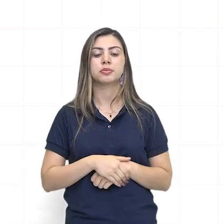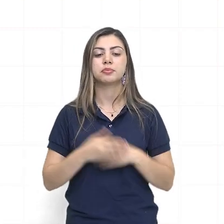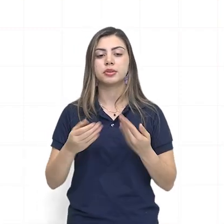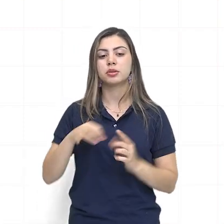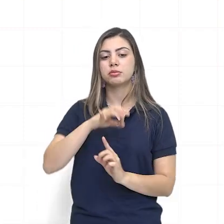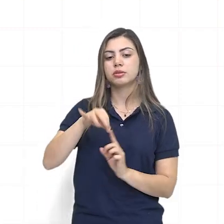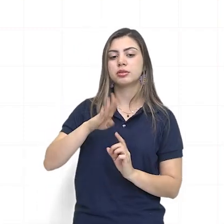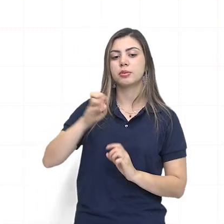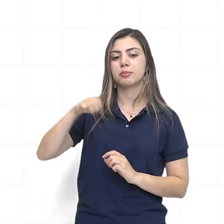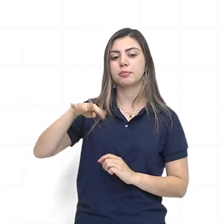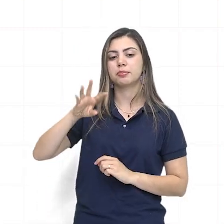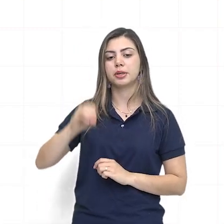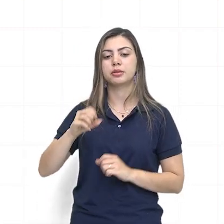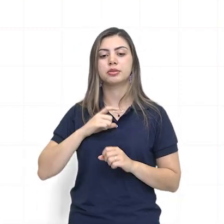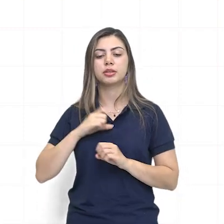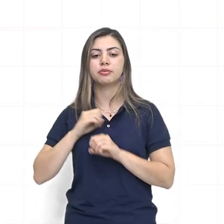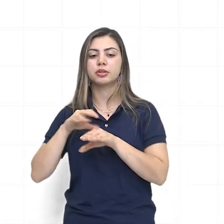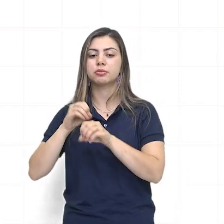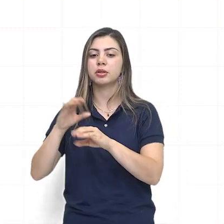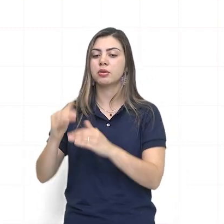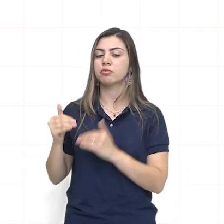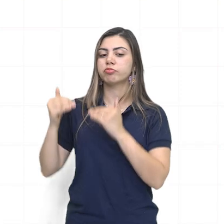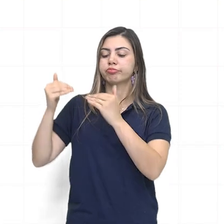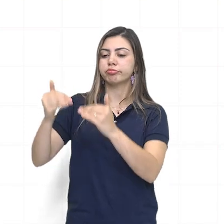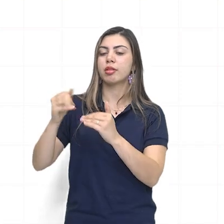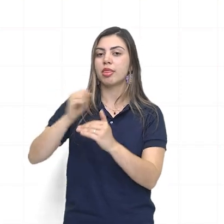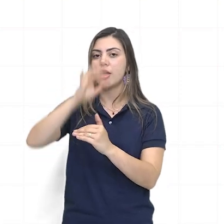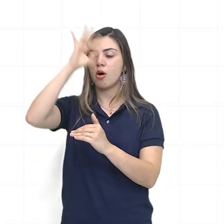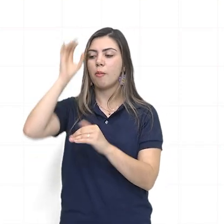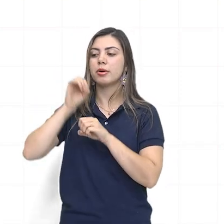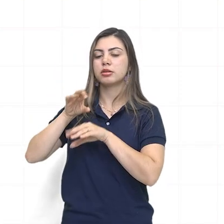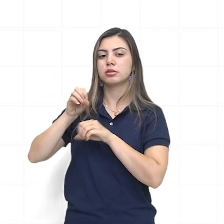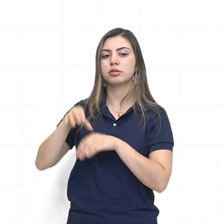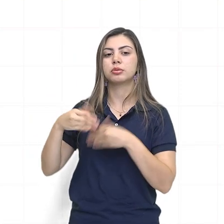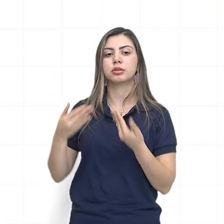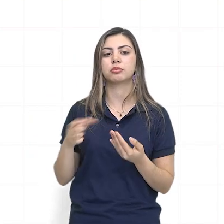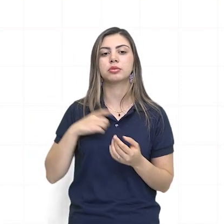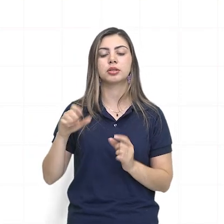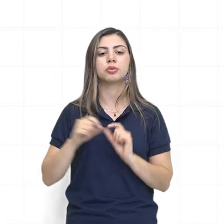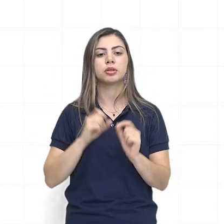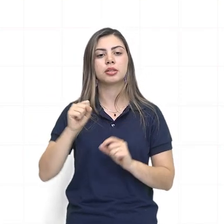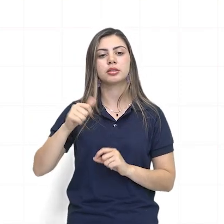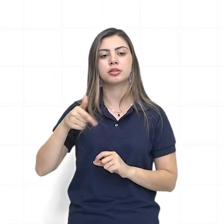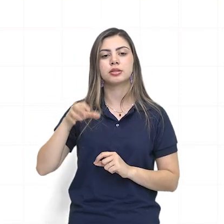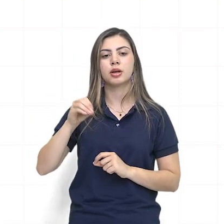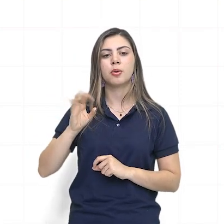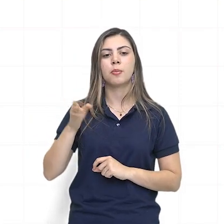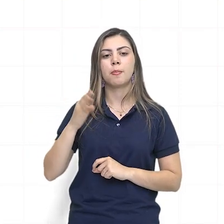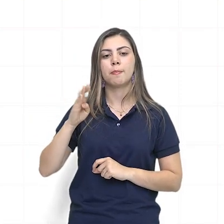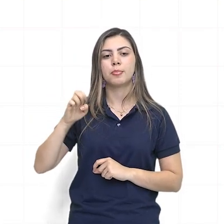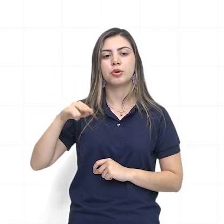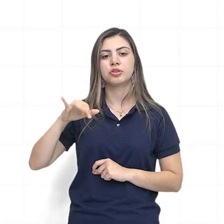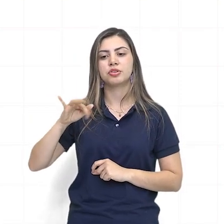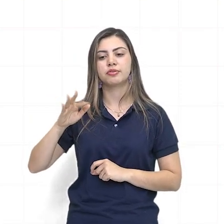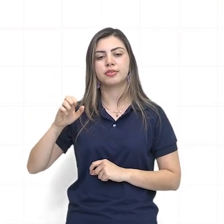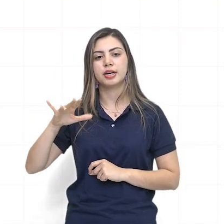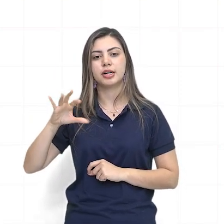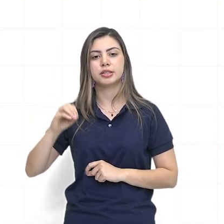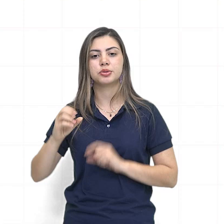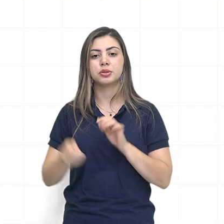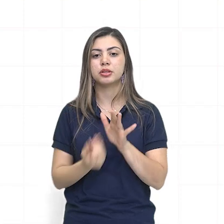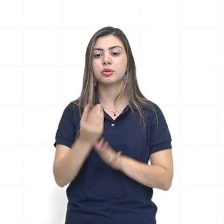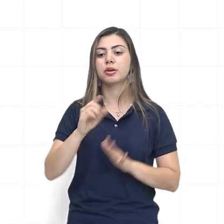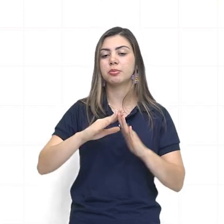São Bento instruiu filhos de nobres romanos. São Bonifácio criou uma escola em cada mosteiro que fundou